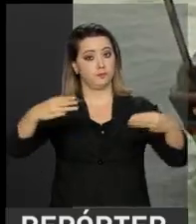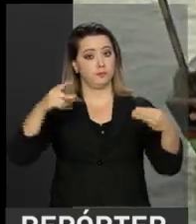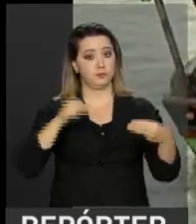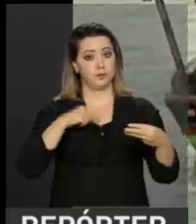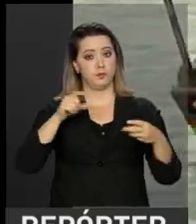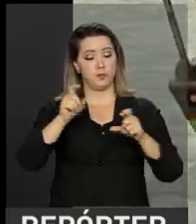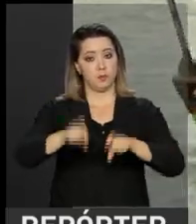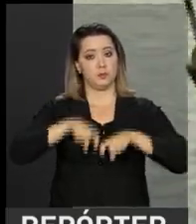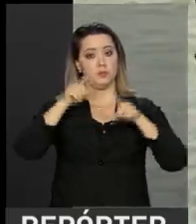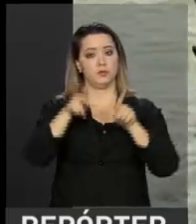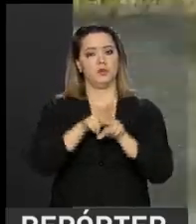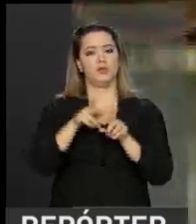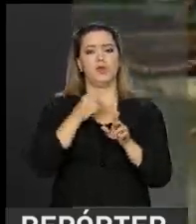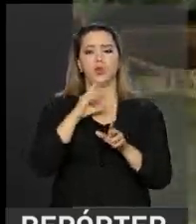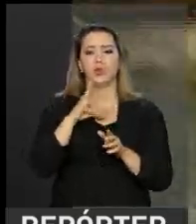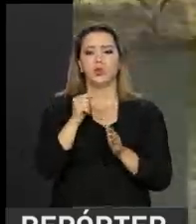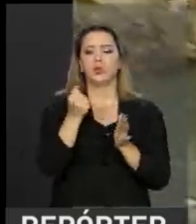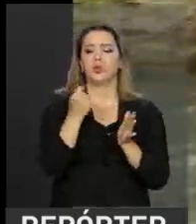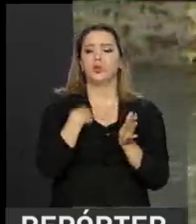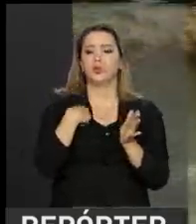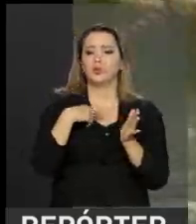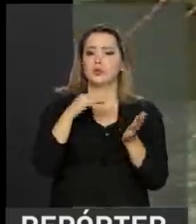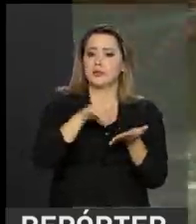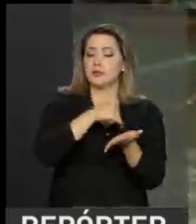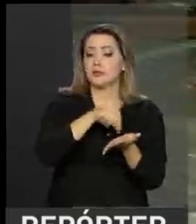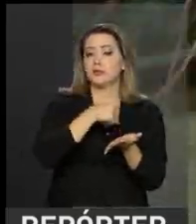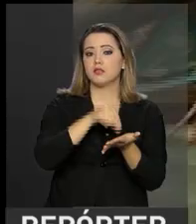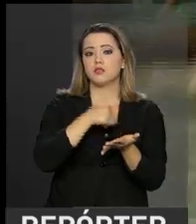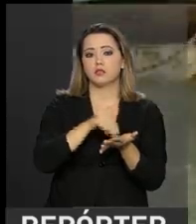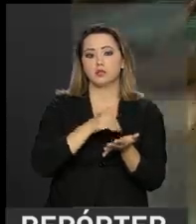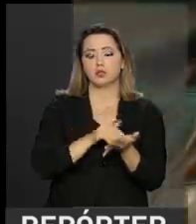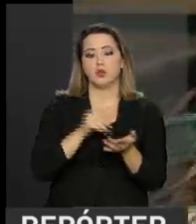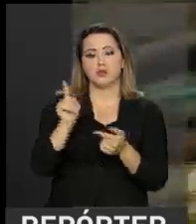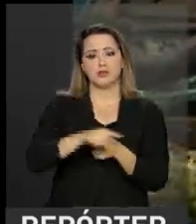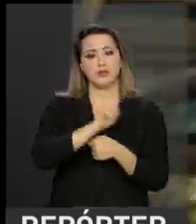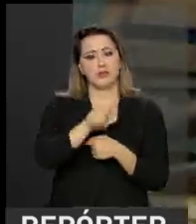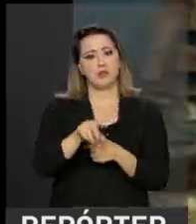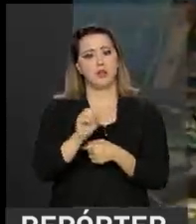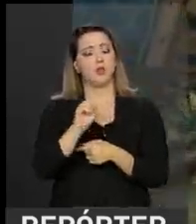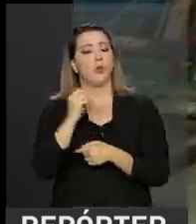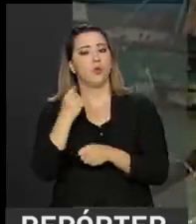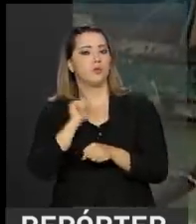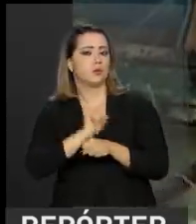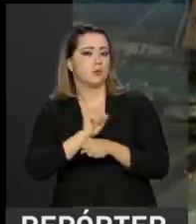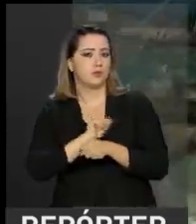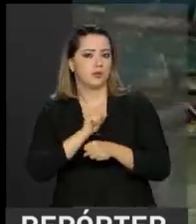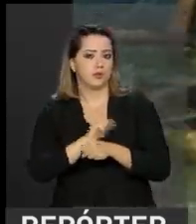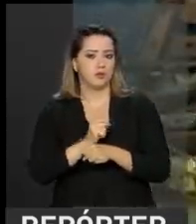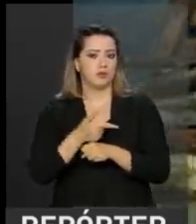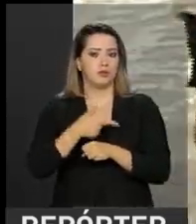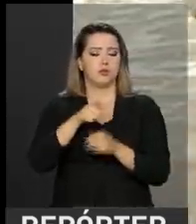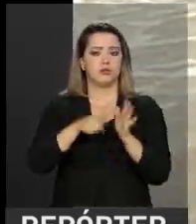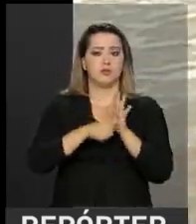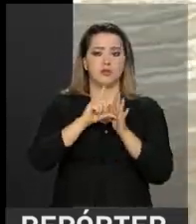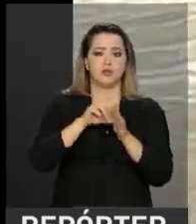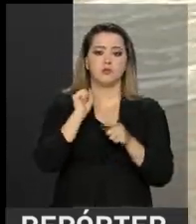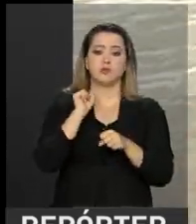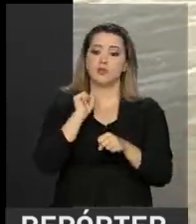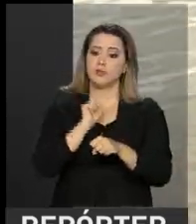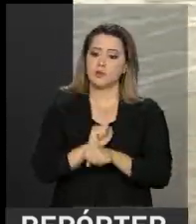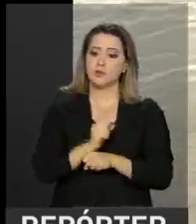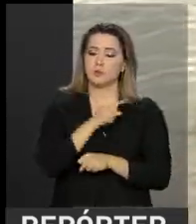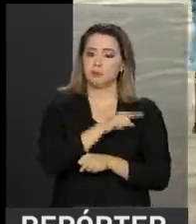e torna válidos os registros suspensos ou ainda não analisados que constam no sistema de registro geral da atividade